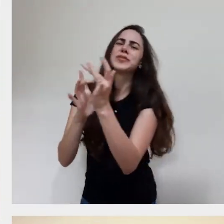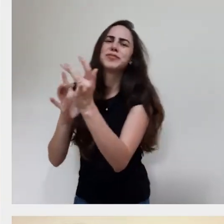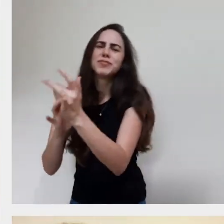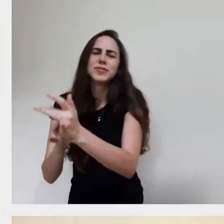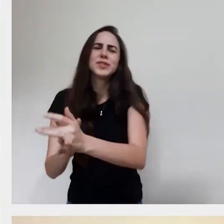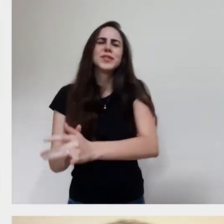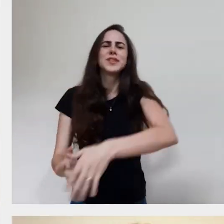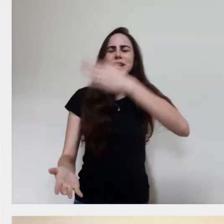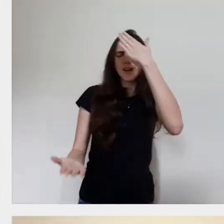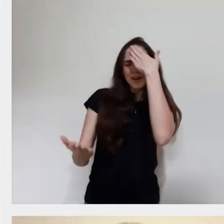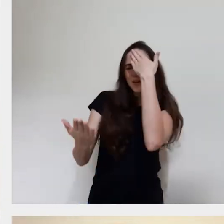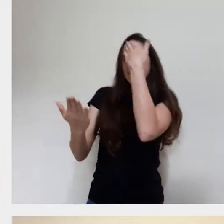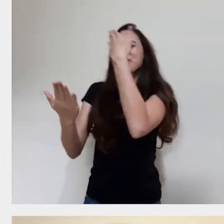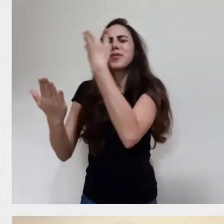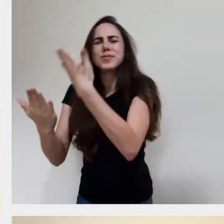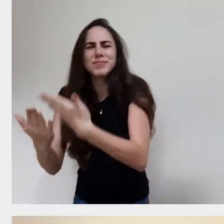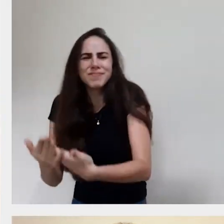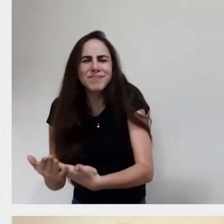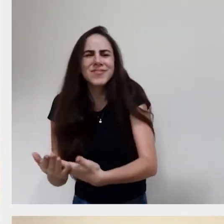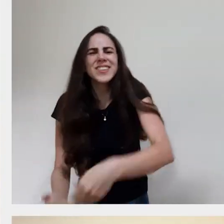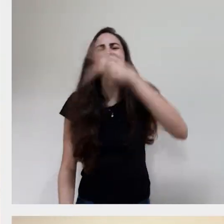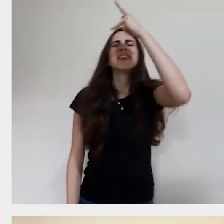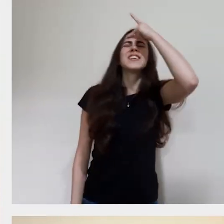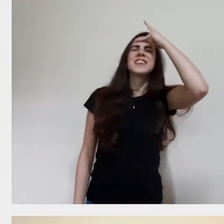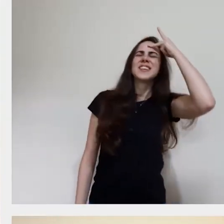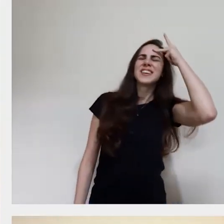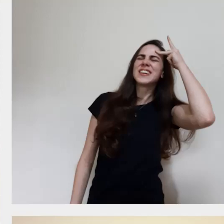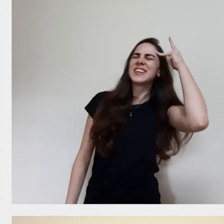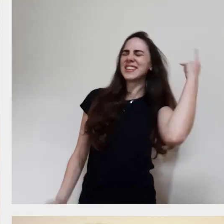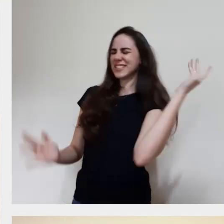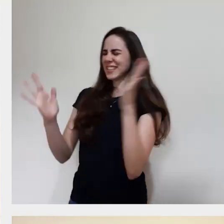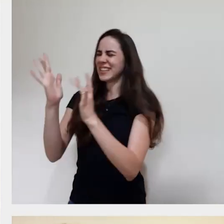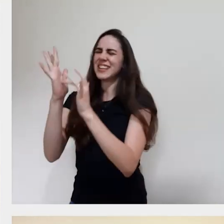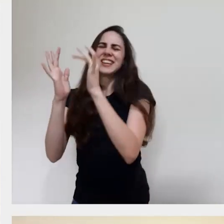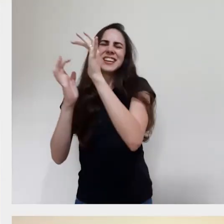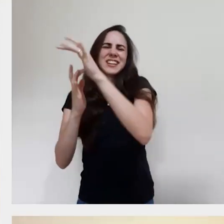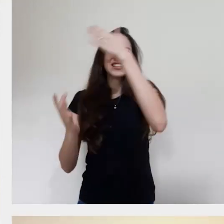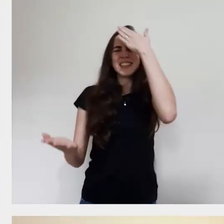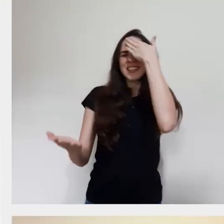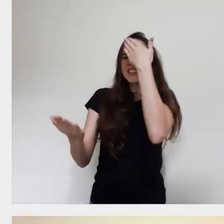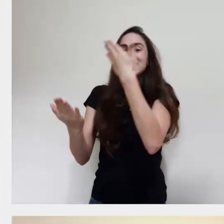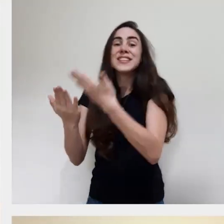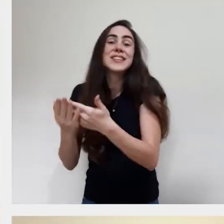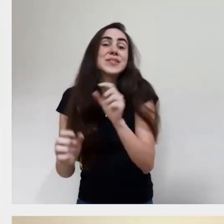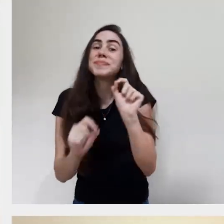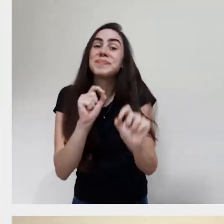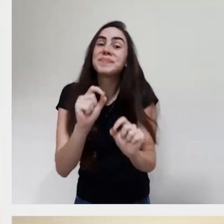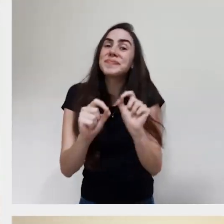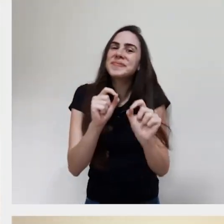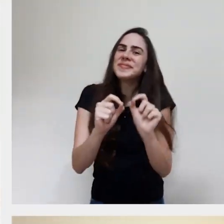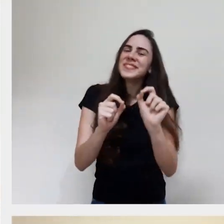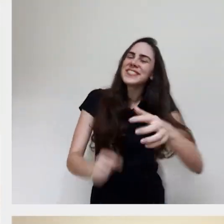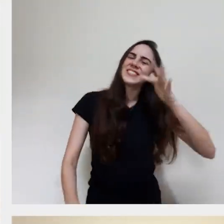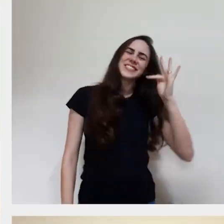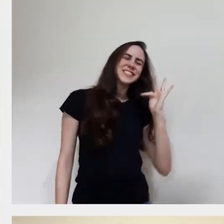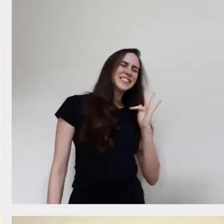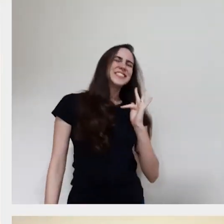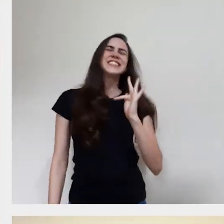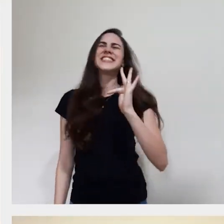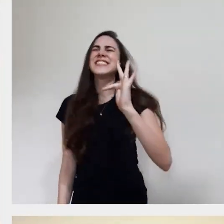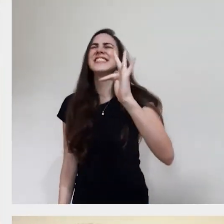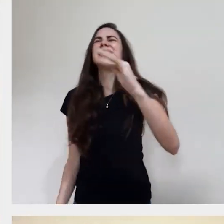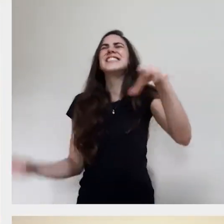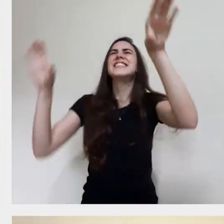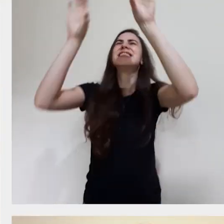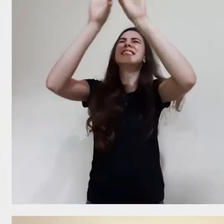confia em Jesus Salvador, vai vê-lo